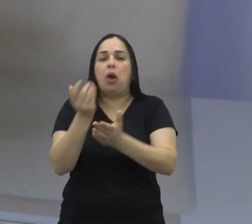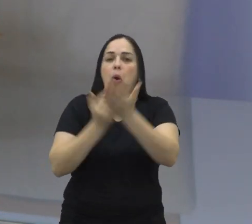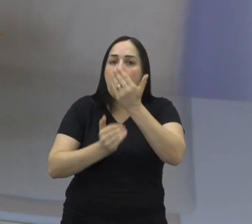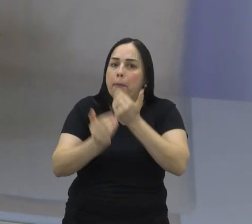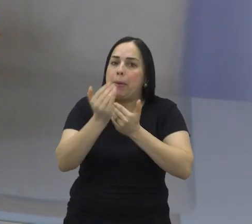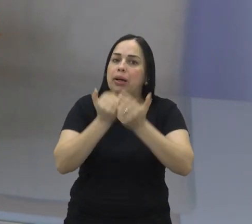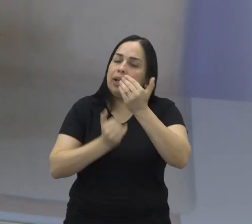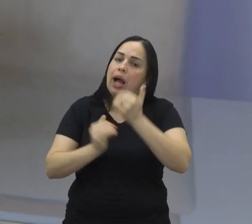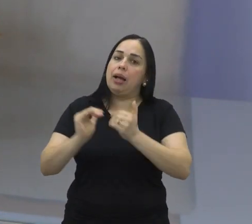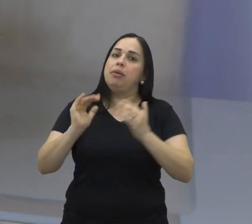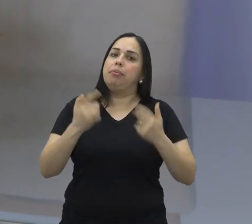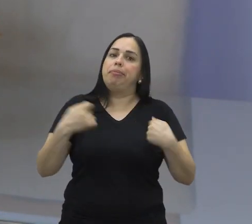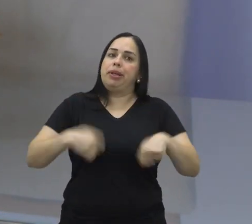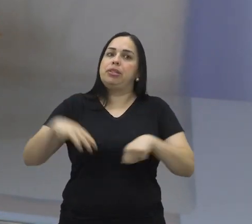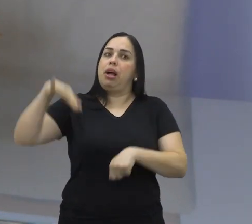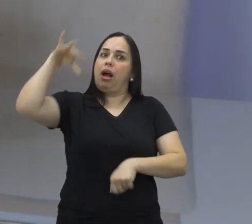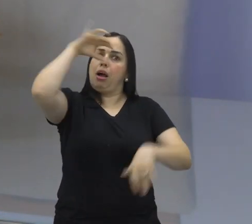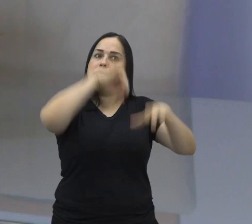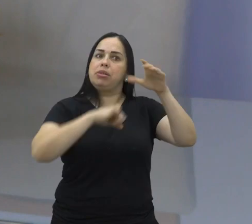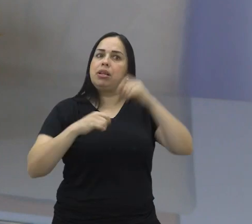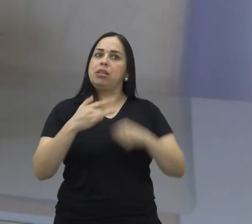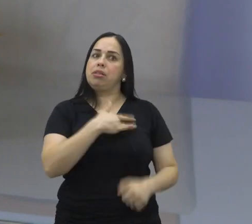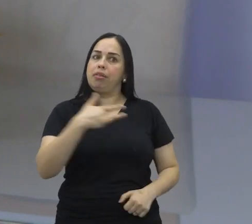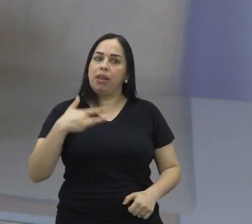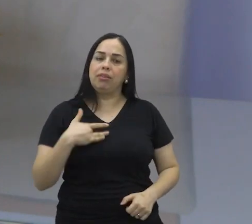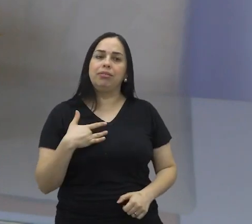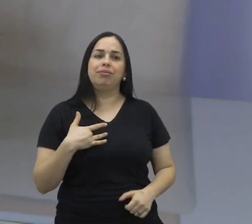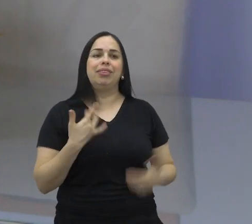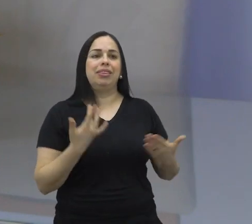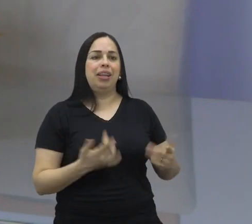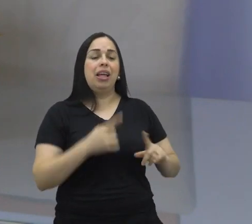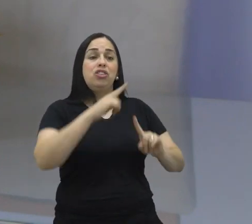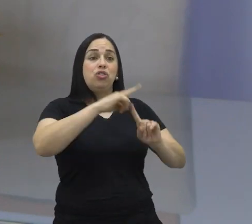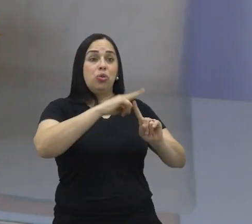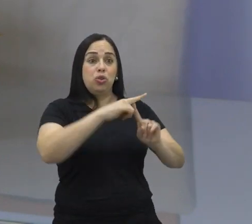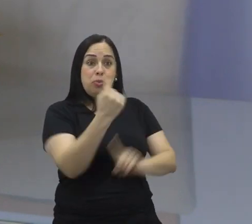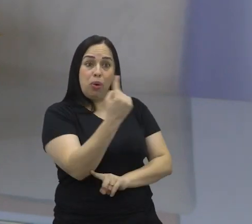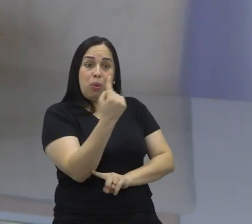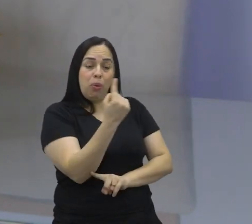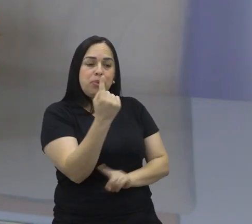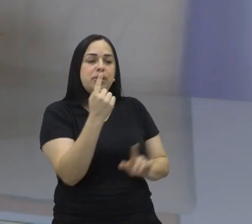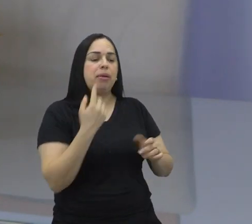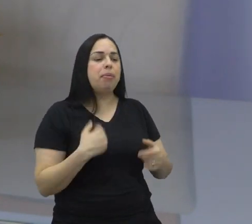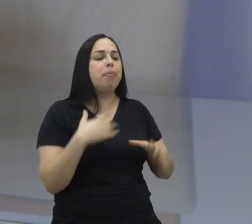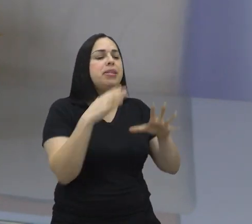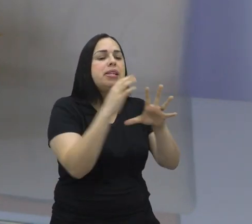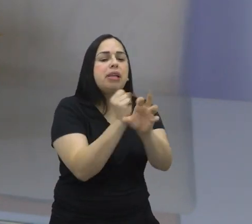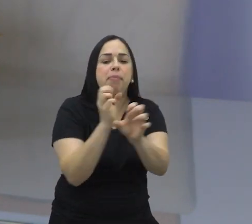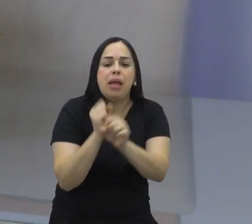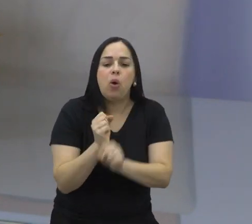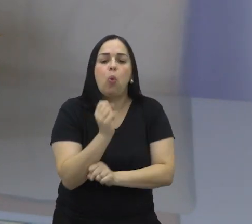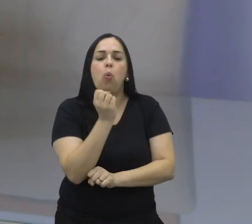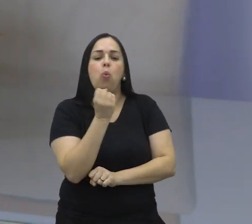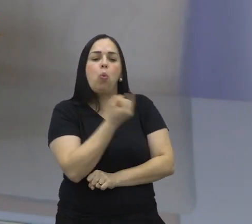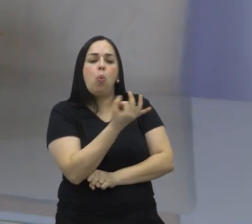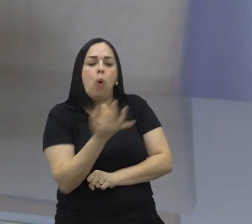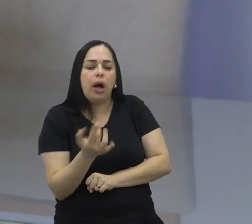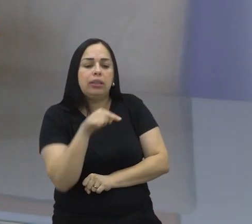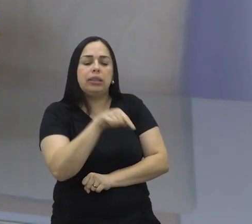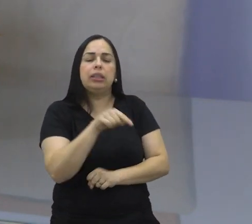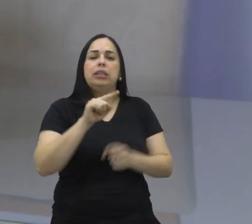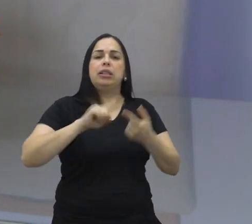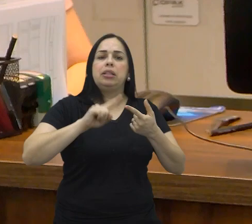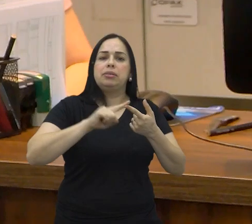que aprender a lidar com isso. A diabetes tipo 1 ela é uma matemática pura, matemática o tempo todo. Contar carboidrato, contar o